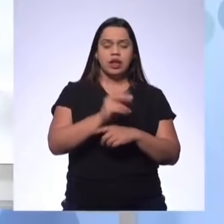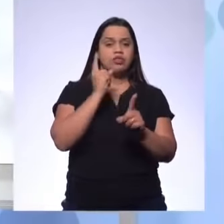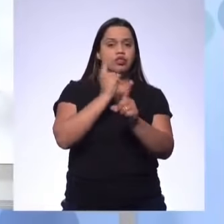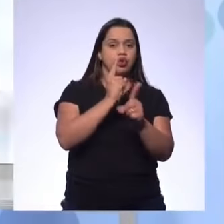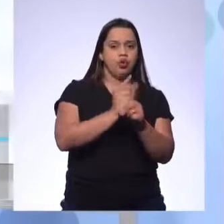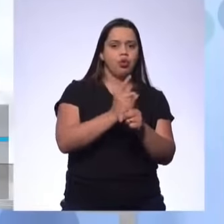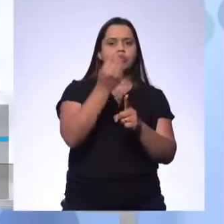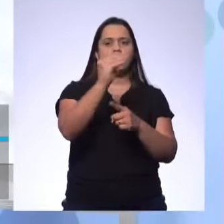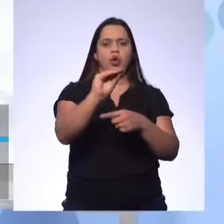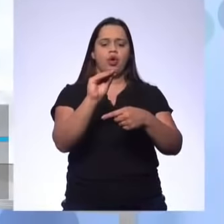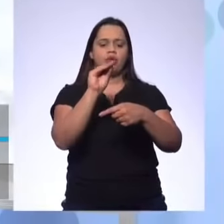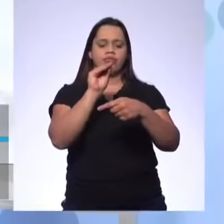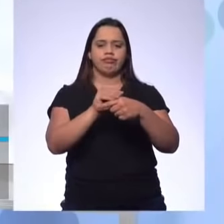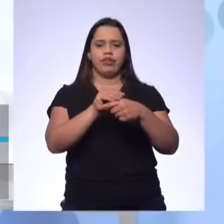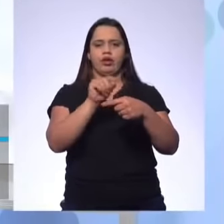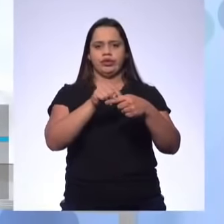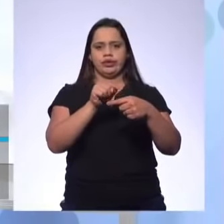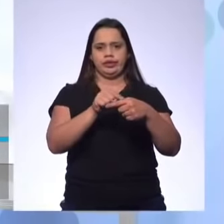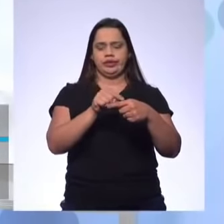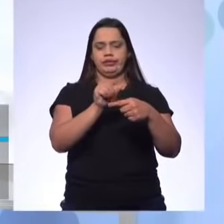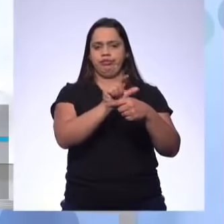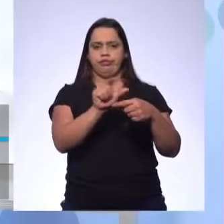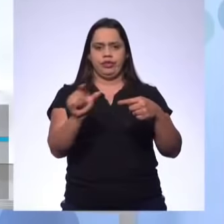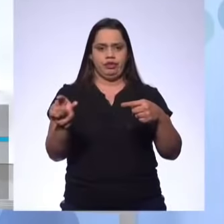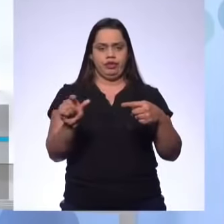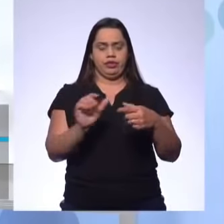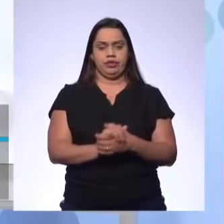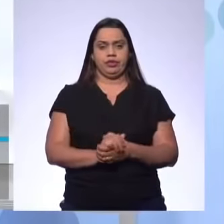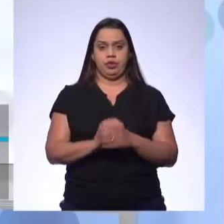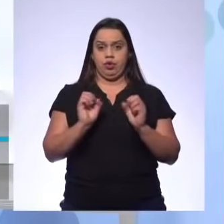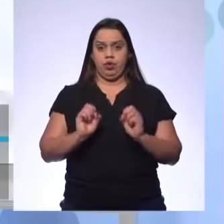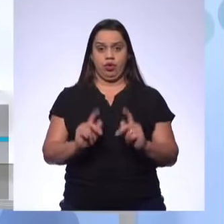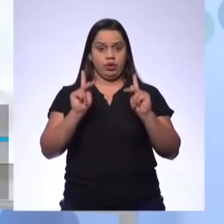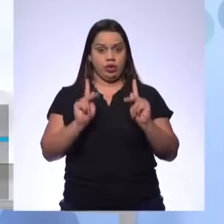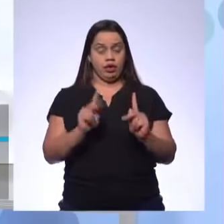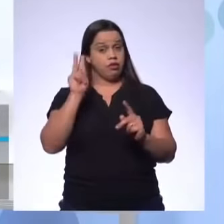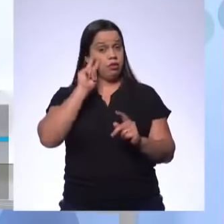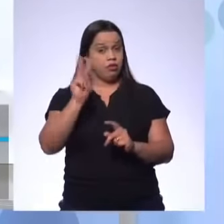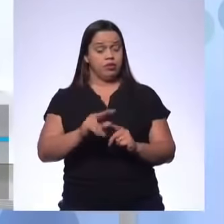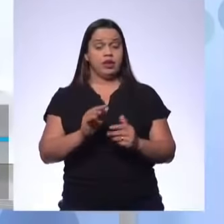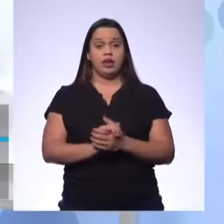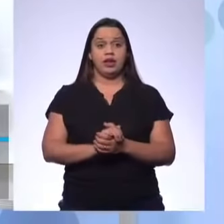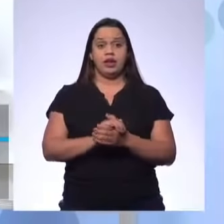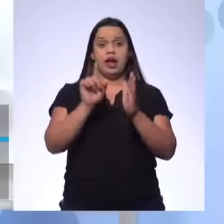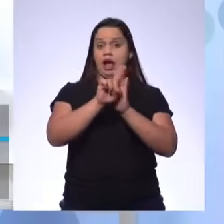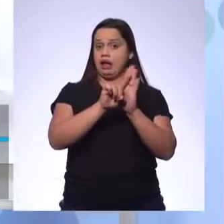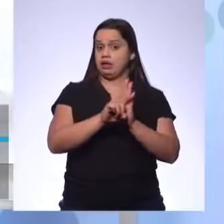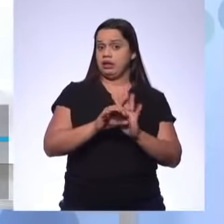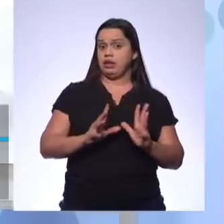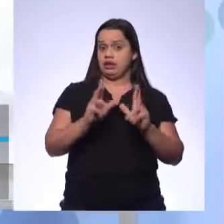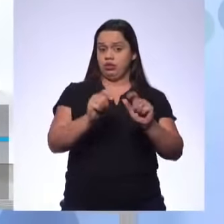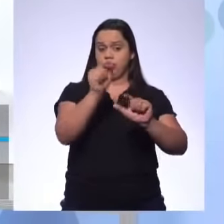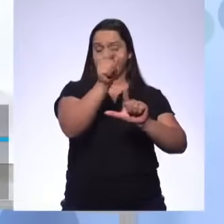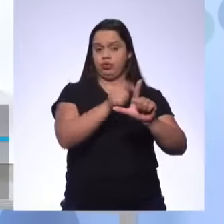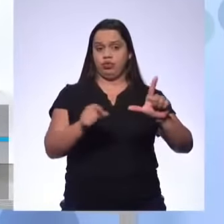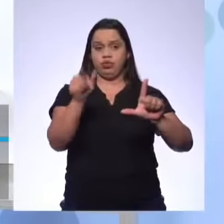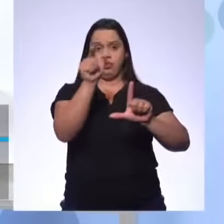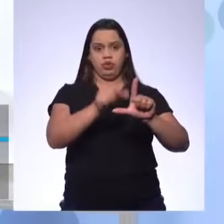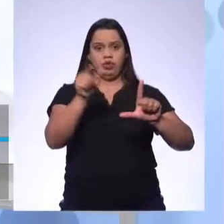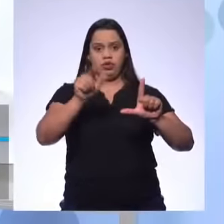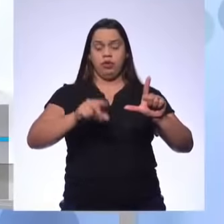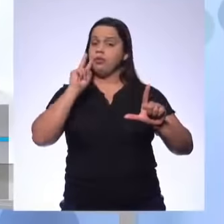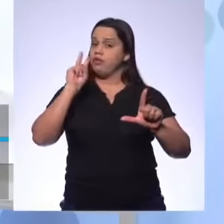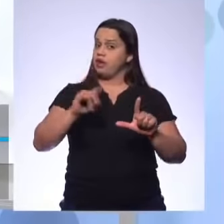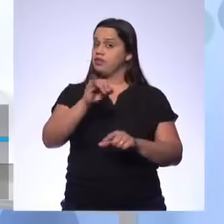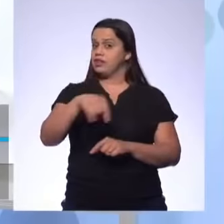porcentagem daquilo que está falando na questão, tá certo? E vamos verificar aí a análise do gráfico. Vamos verificar se